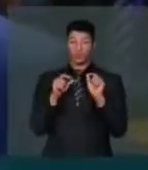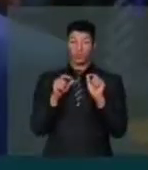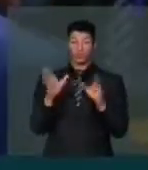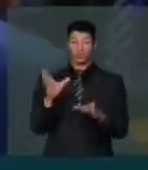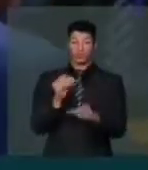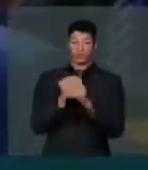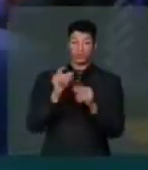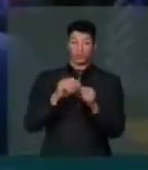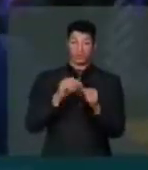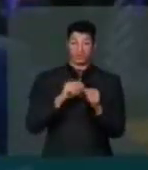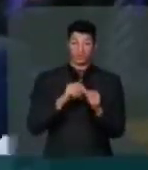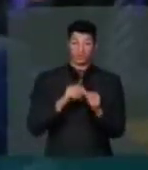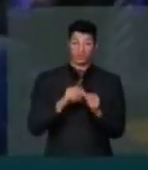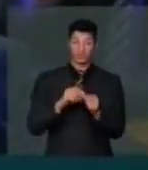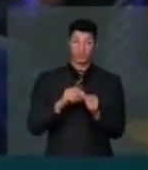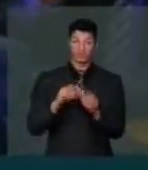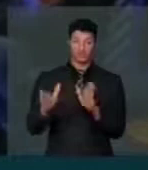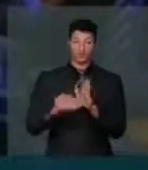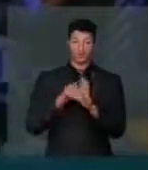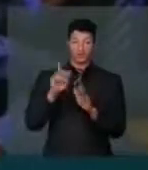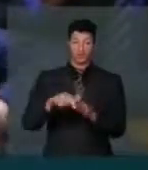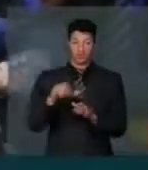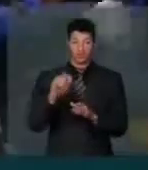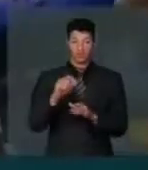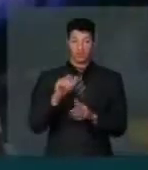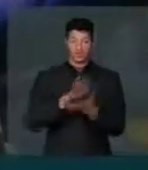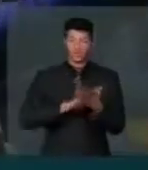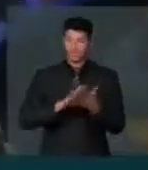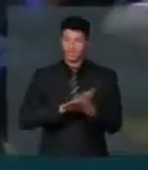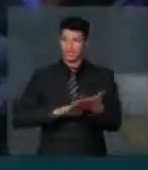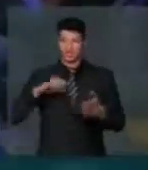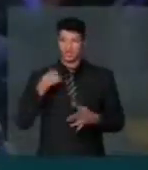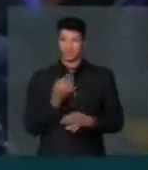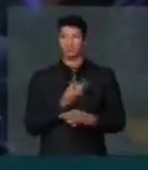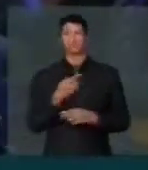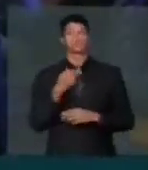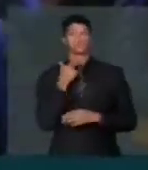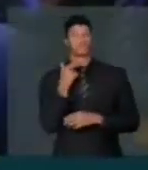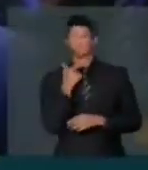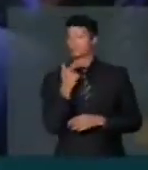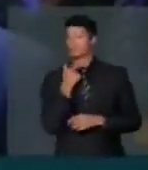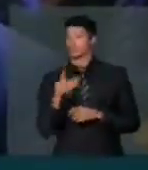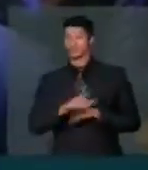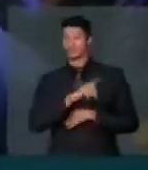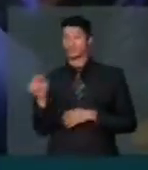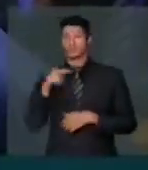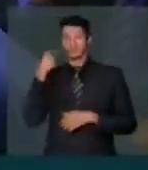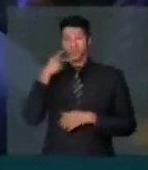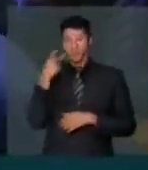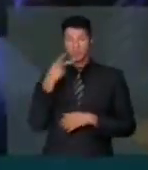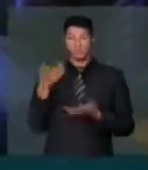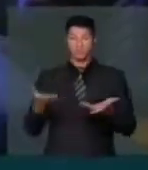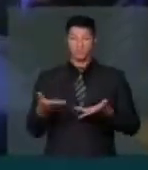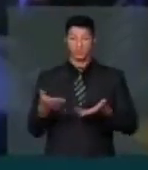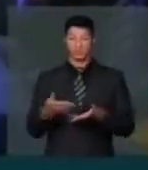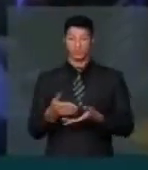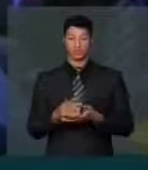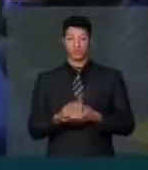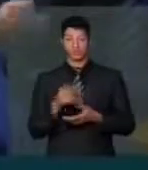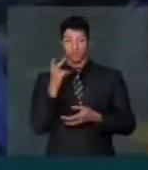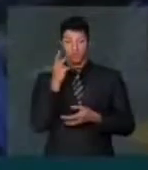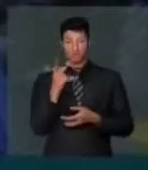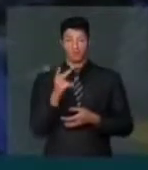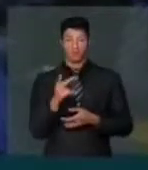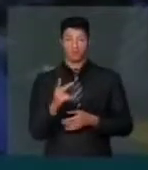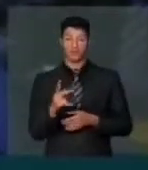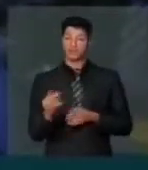aqui está fazendo, que está por trás dessa emenda aqui, é que nenhum de nós vamos poder sair do partido atual para algum